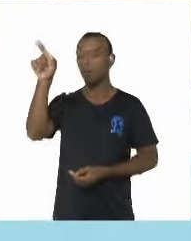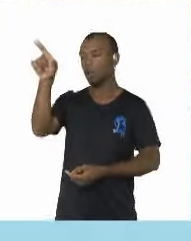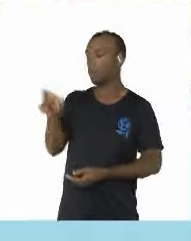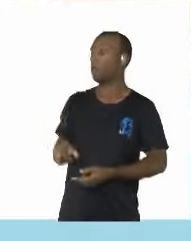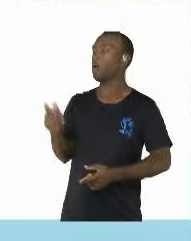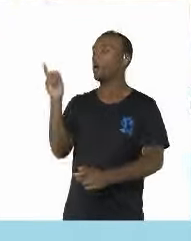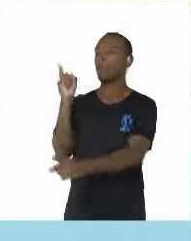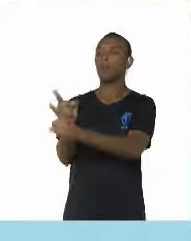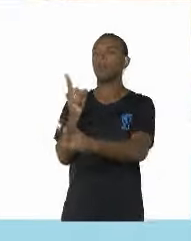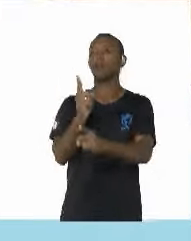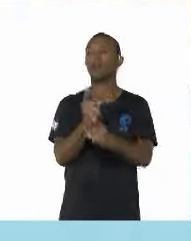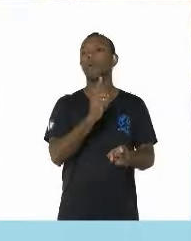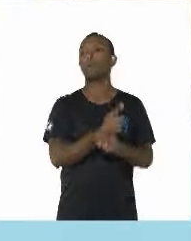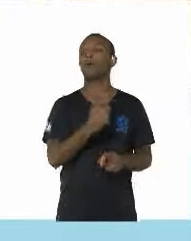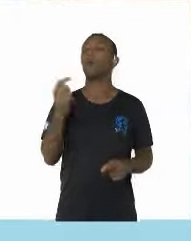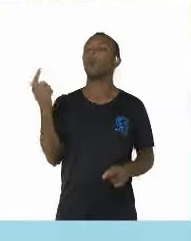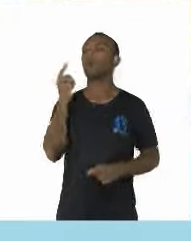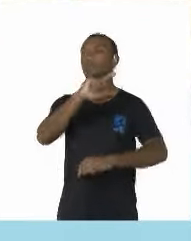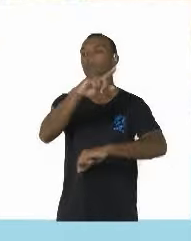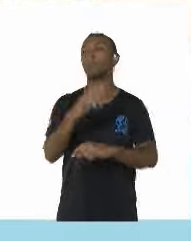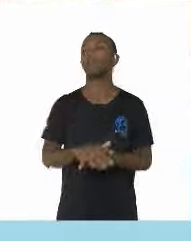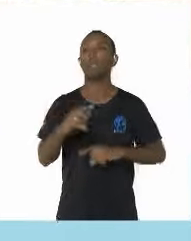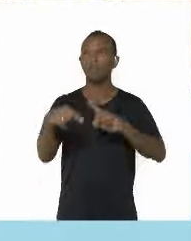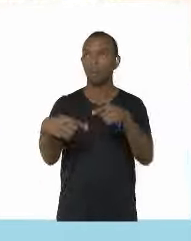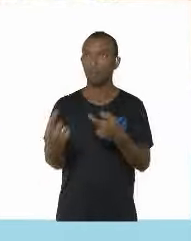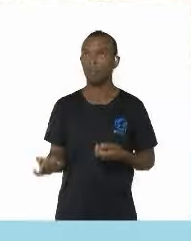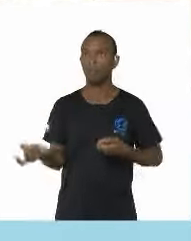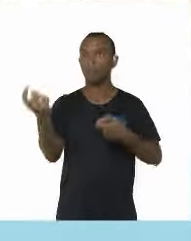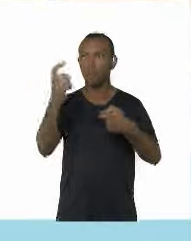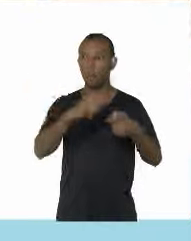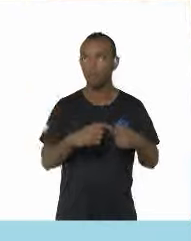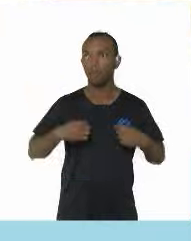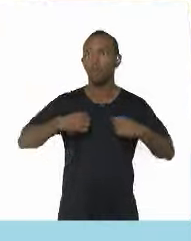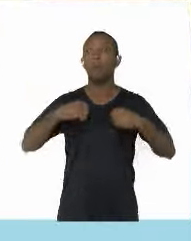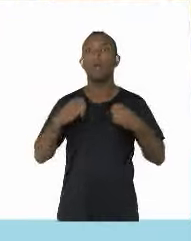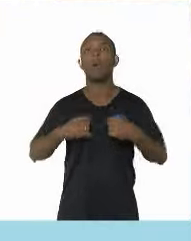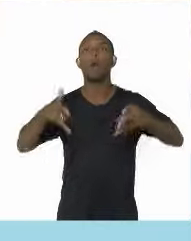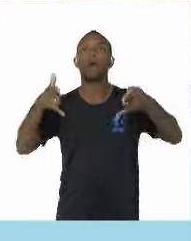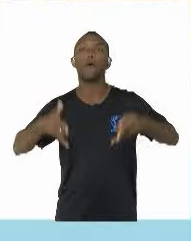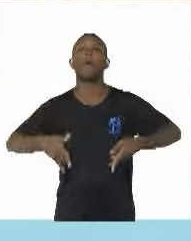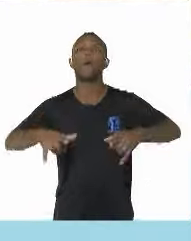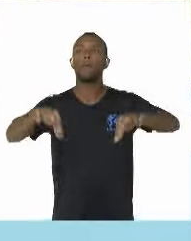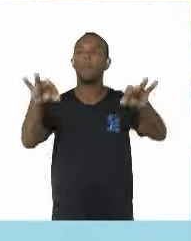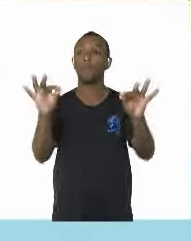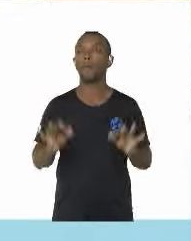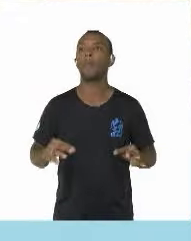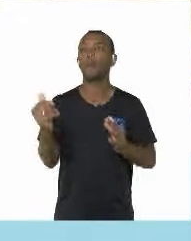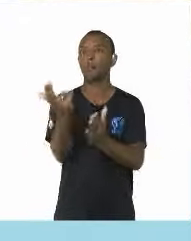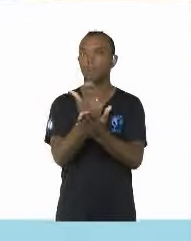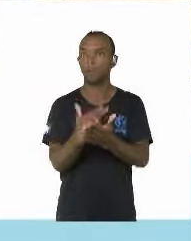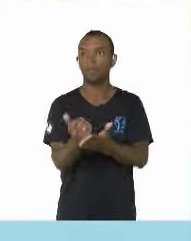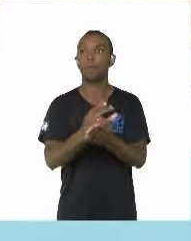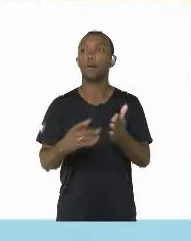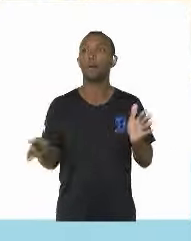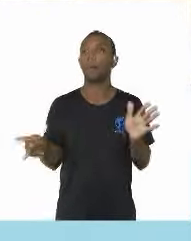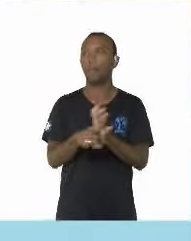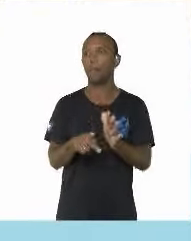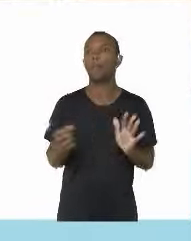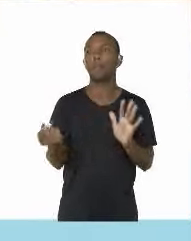para as origens ali do primeiro ateliê que eu trabalhei, voltei a fazer roupa de cama. Né? Então eu faço as estampas da Rouparia Carioca até hoje,